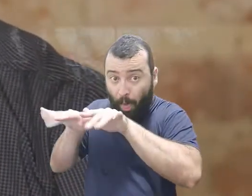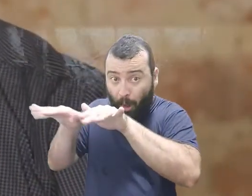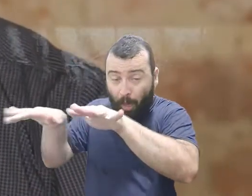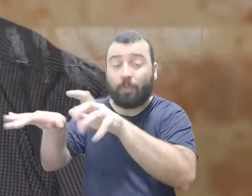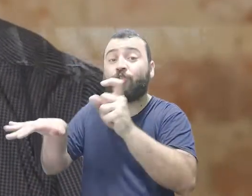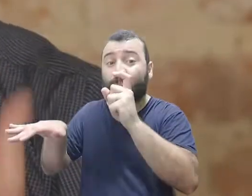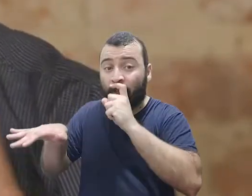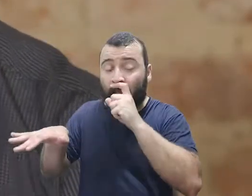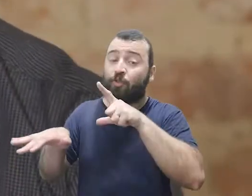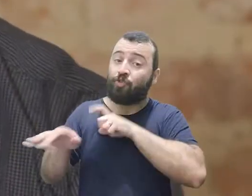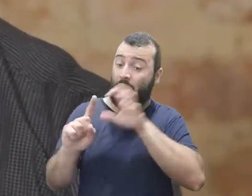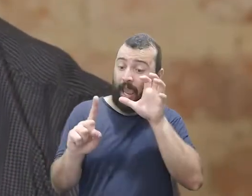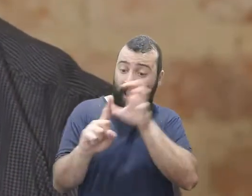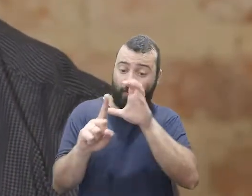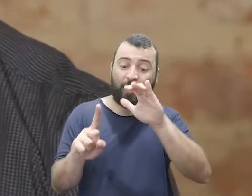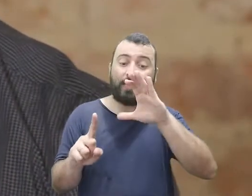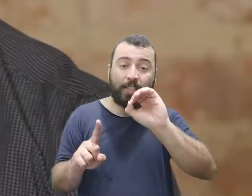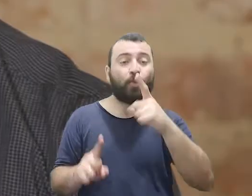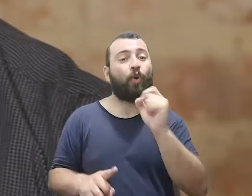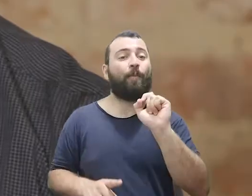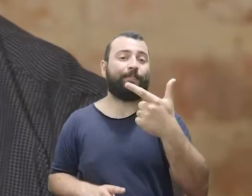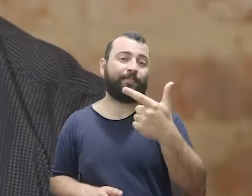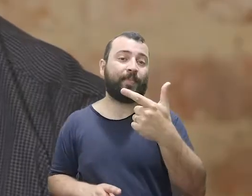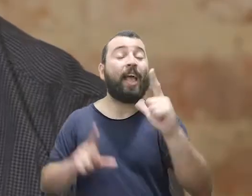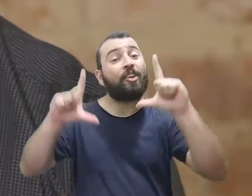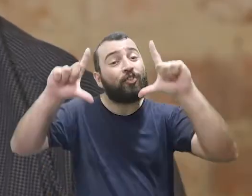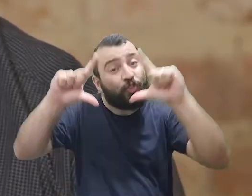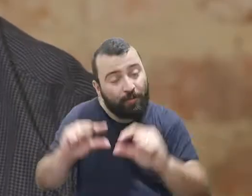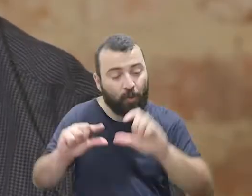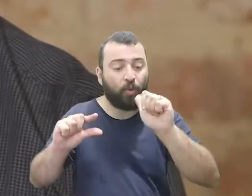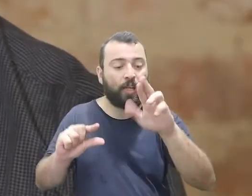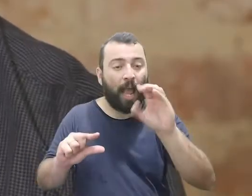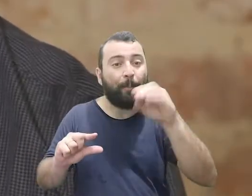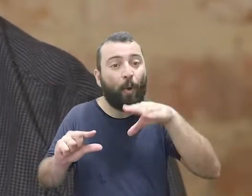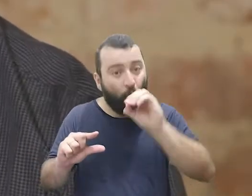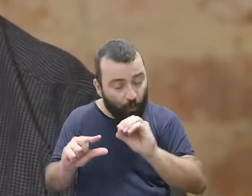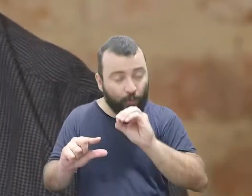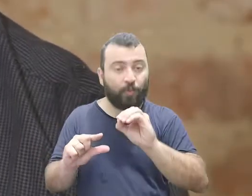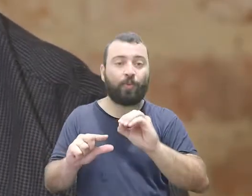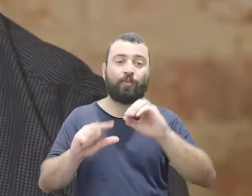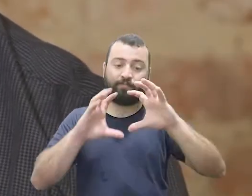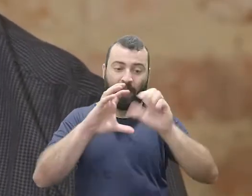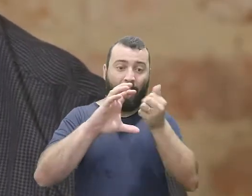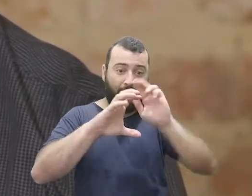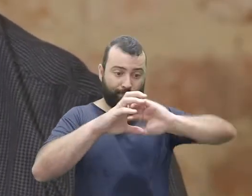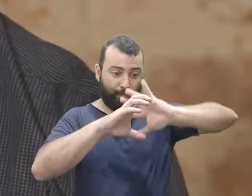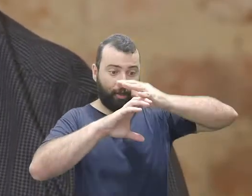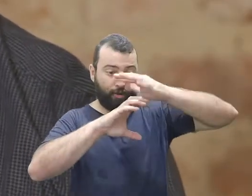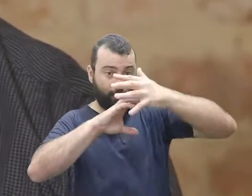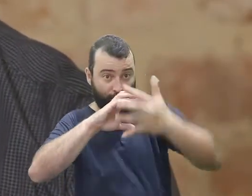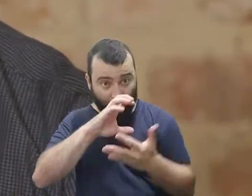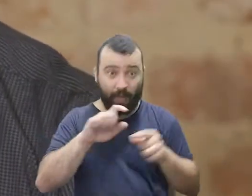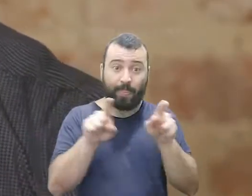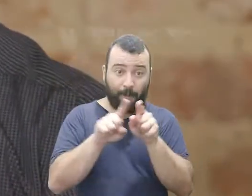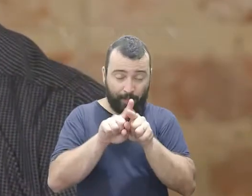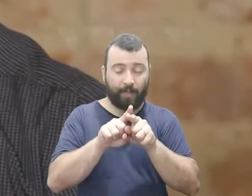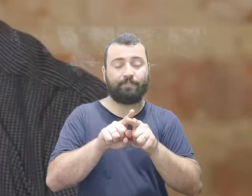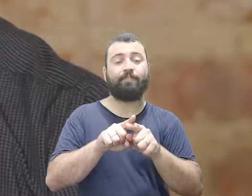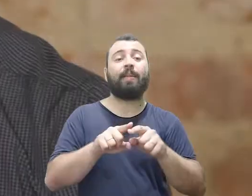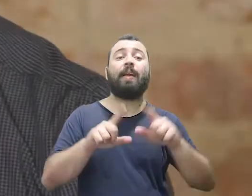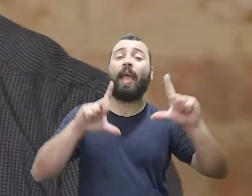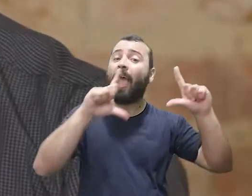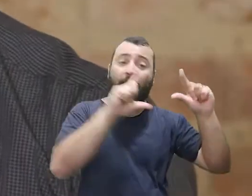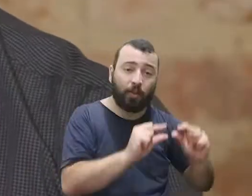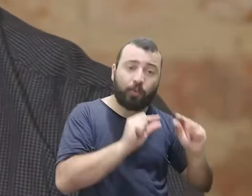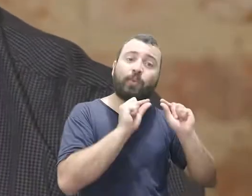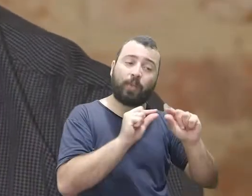de gelo geram um efeito sobre o ciclo do carbono, diminuindo as emissões de carbono na atmosfera e suas concentrações